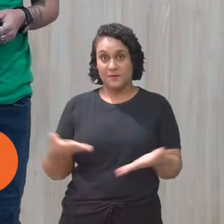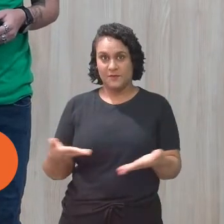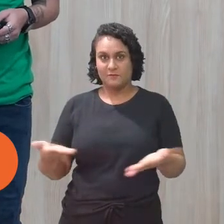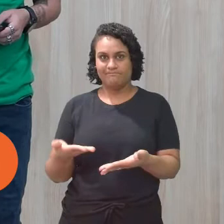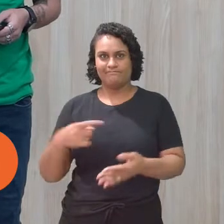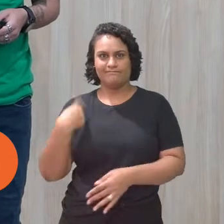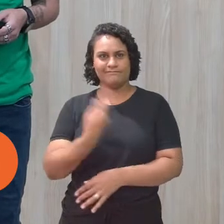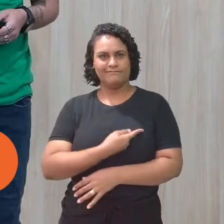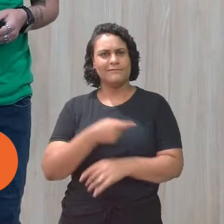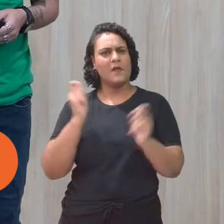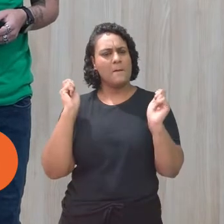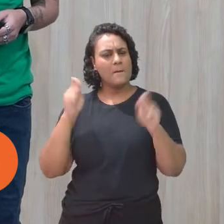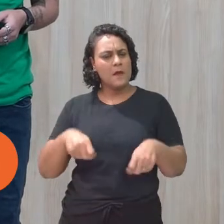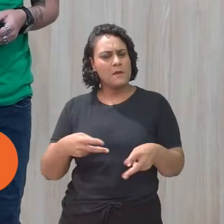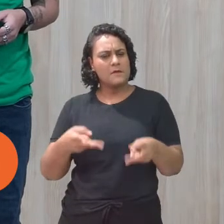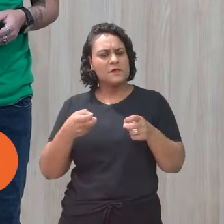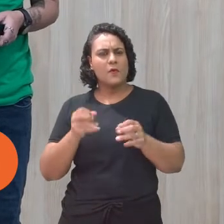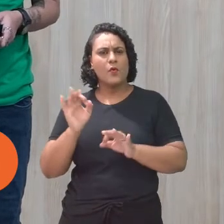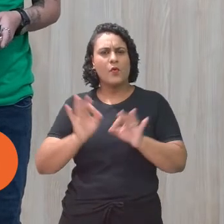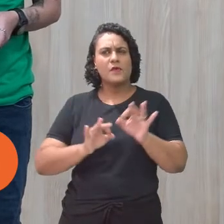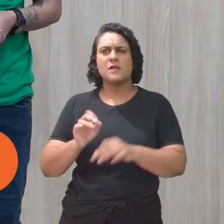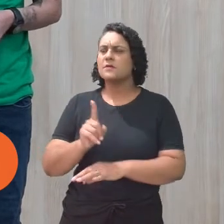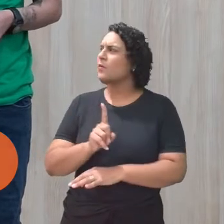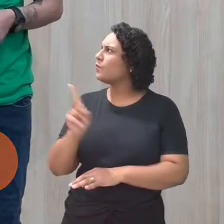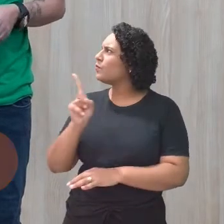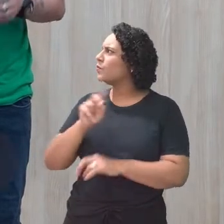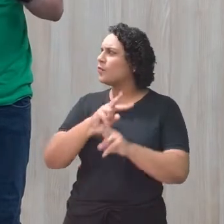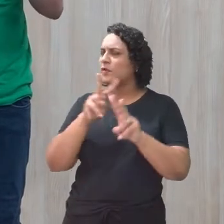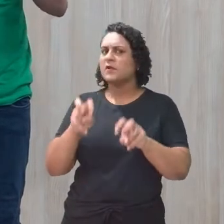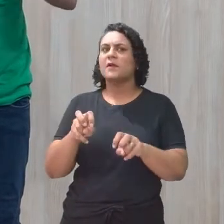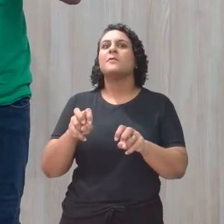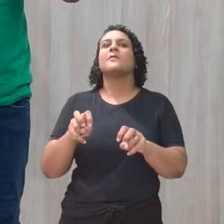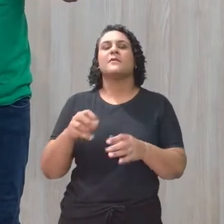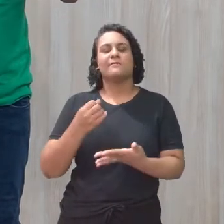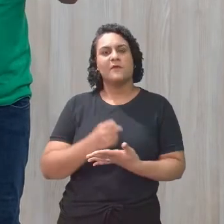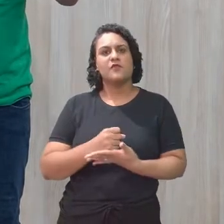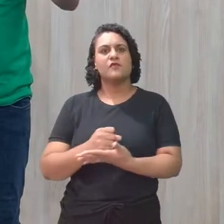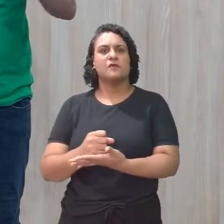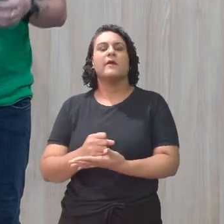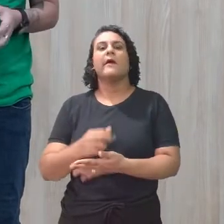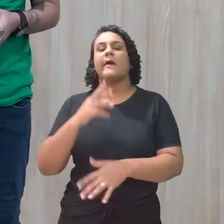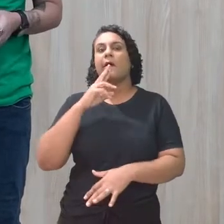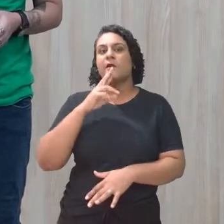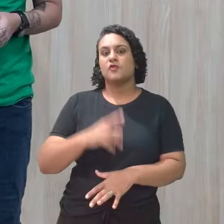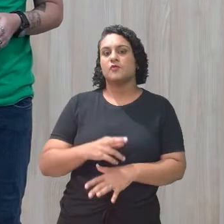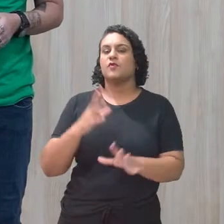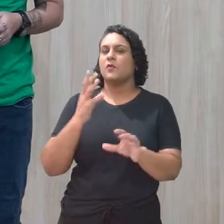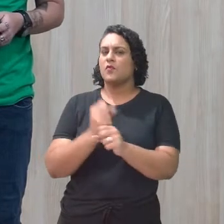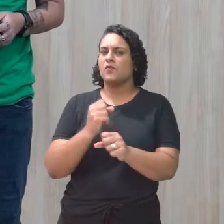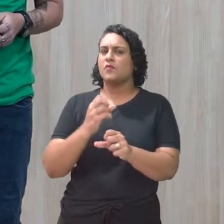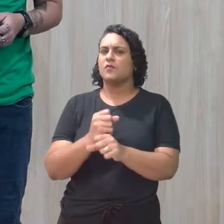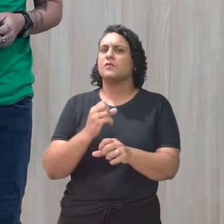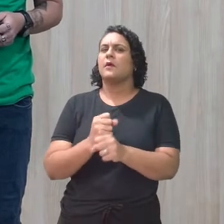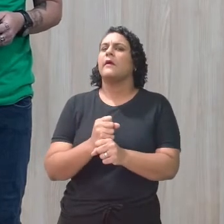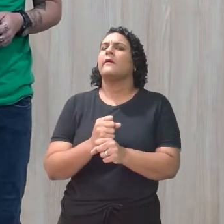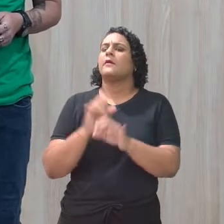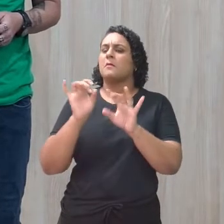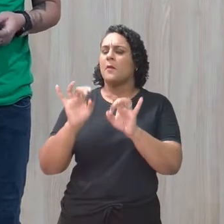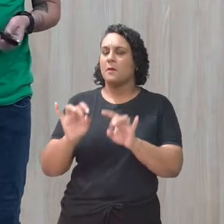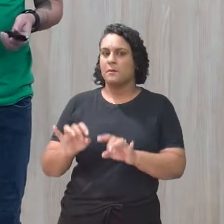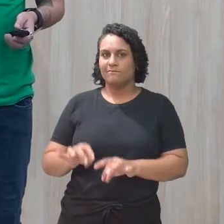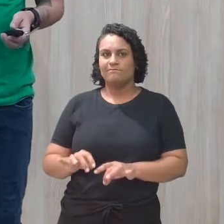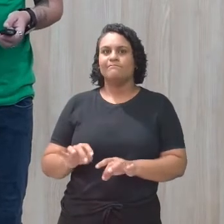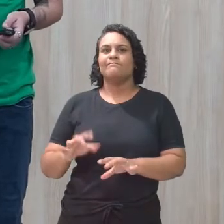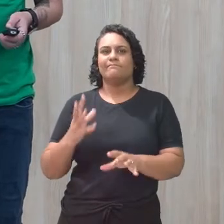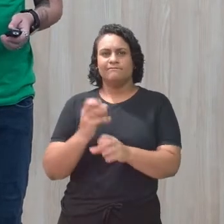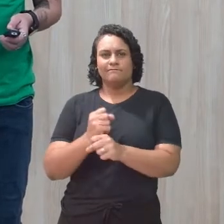perceber que a decomposição em fatores primos vai nos ajudar a resolver alguns tipos de problemas específicos, geralmente problemas que